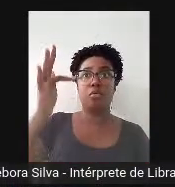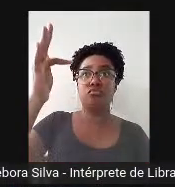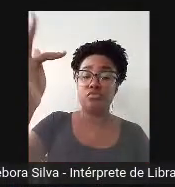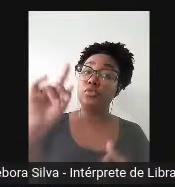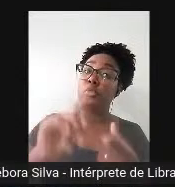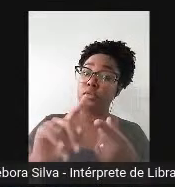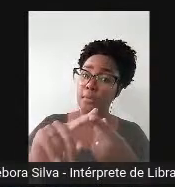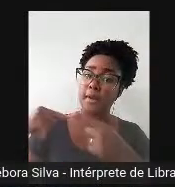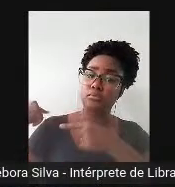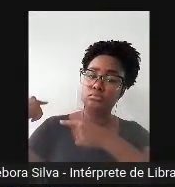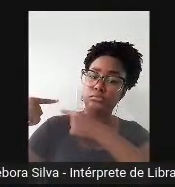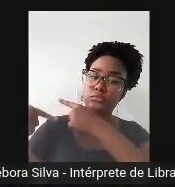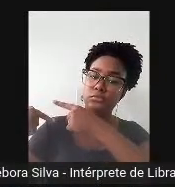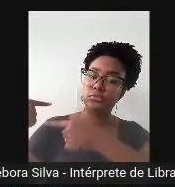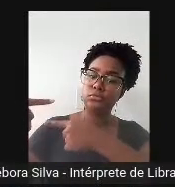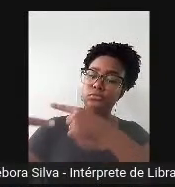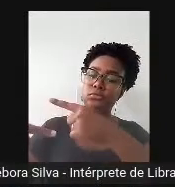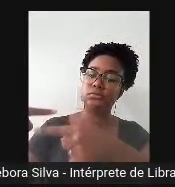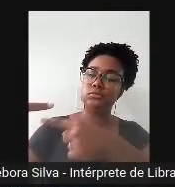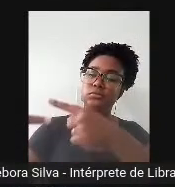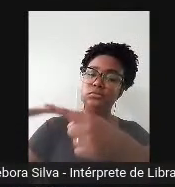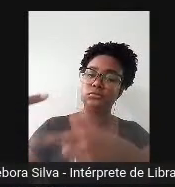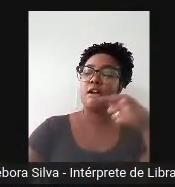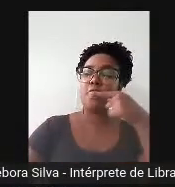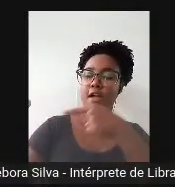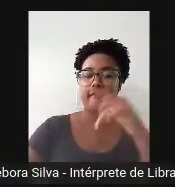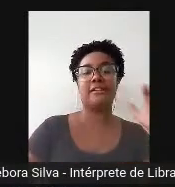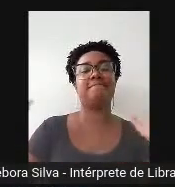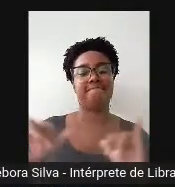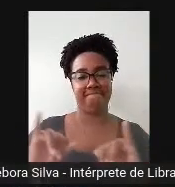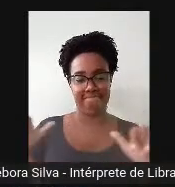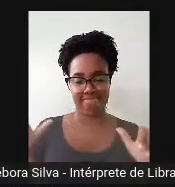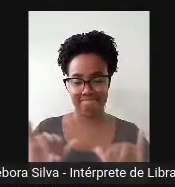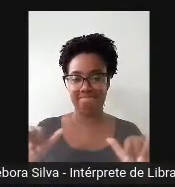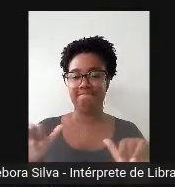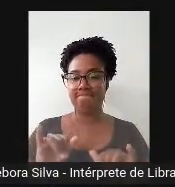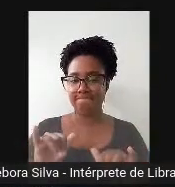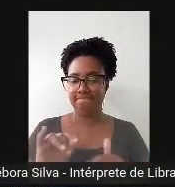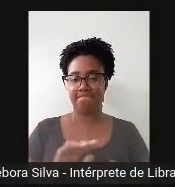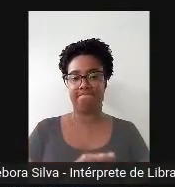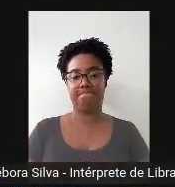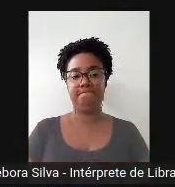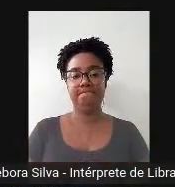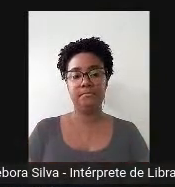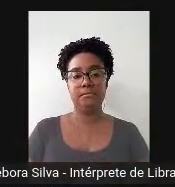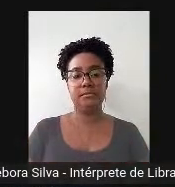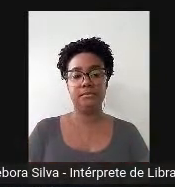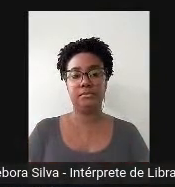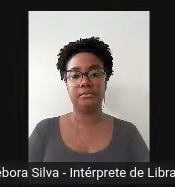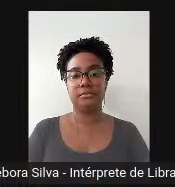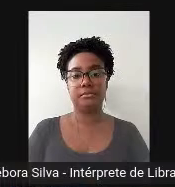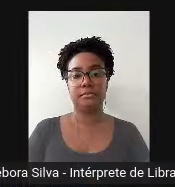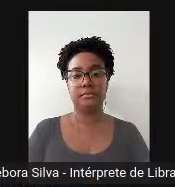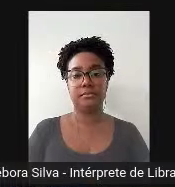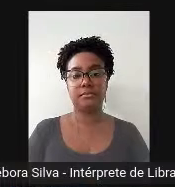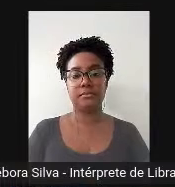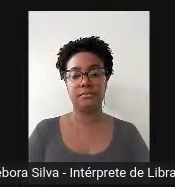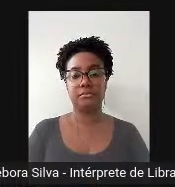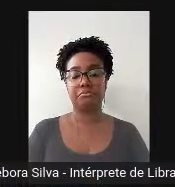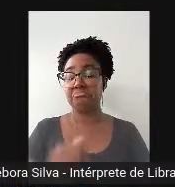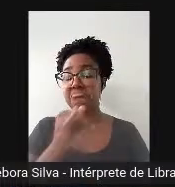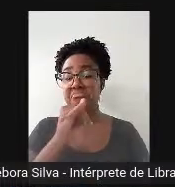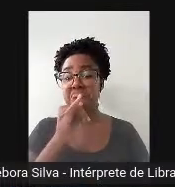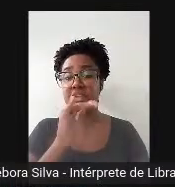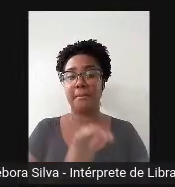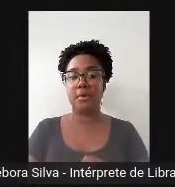geração. Então, quando a gente fala de uma situação grave, como uma situação de uma parada de distribuição